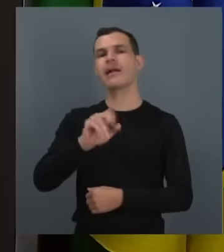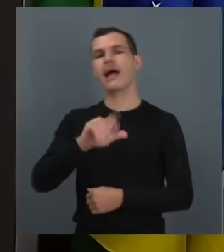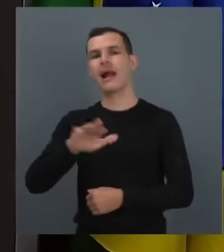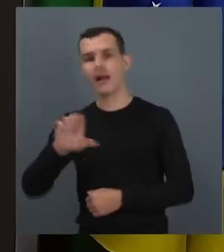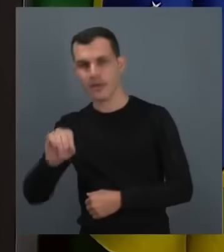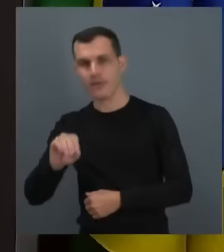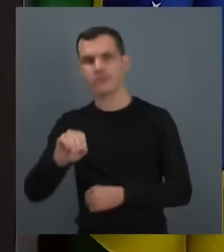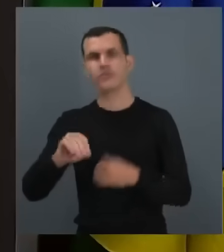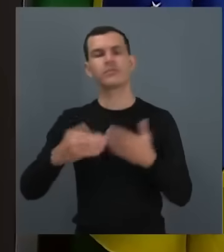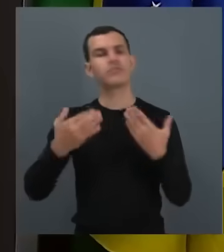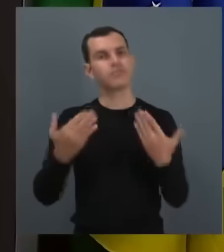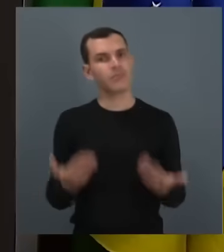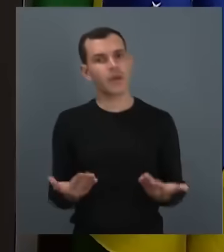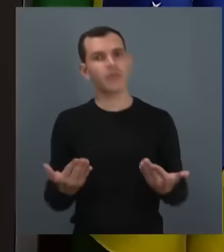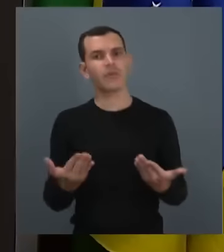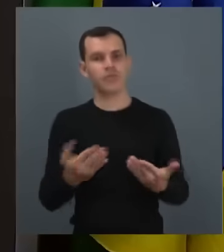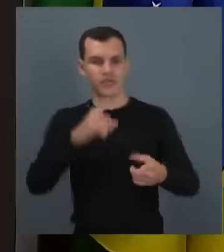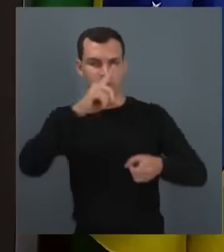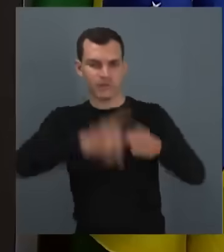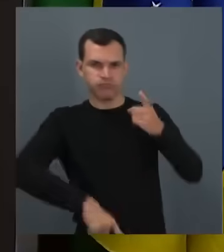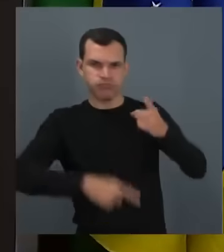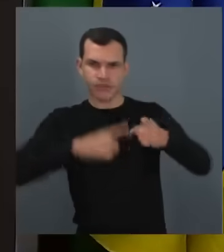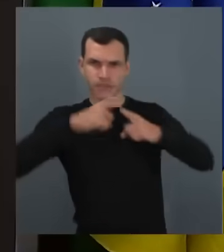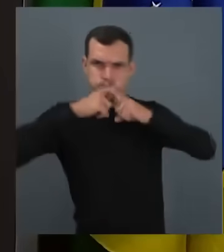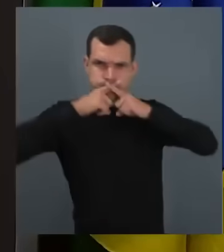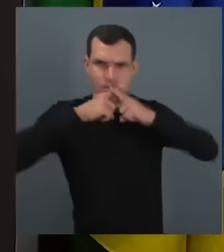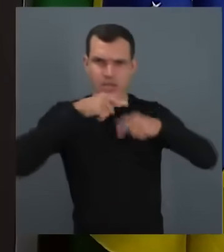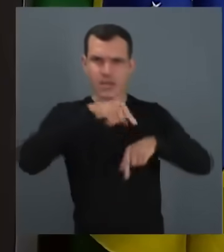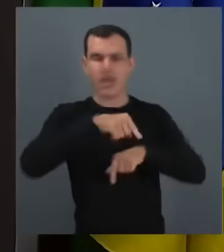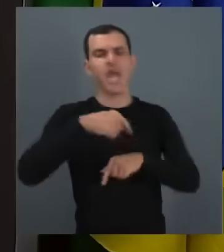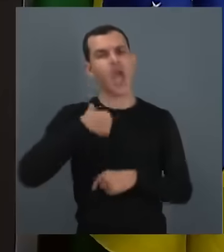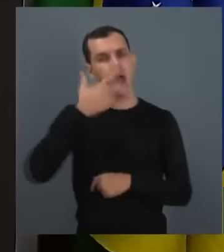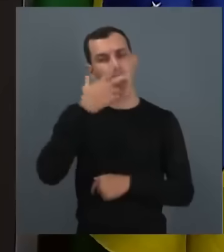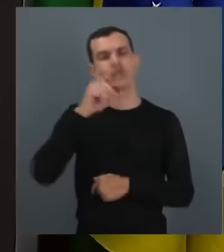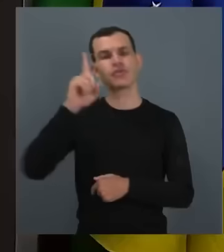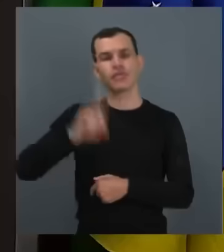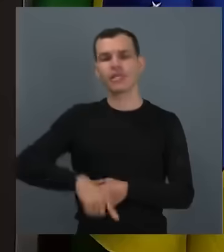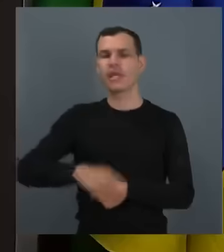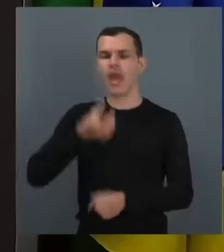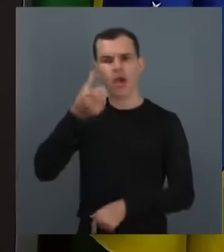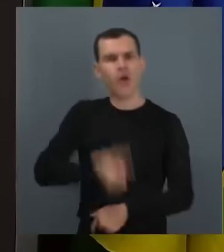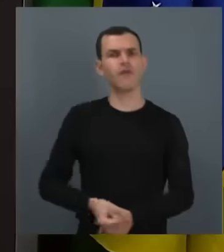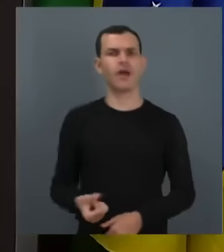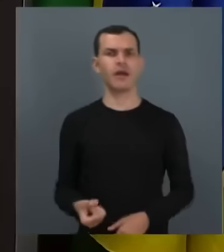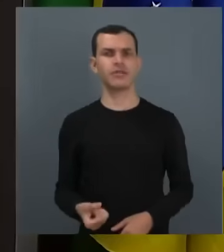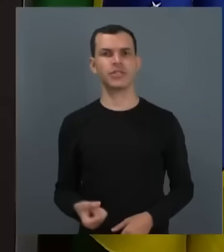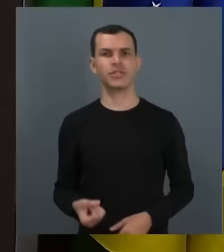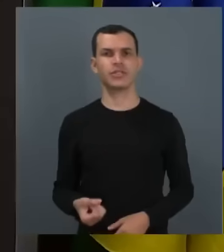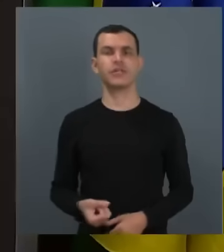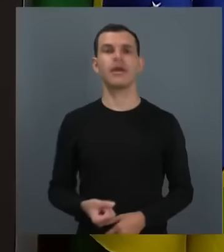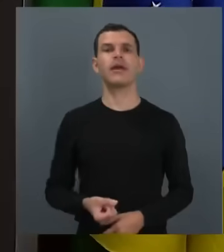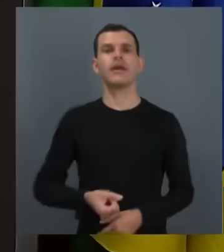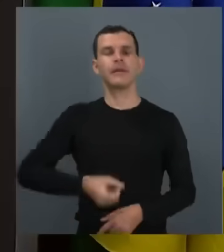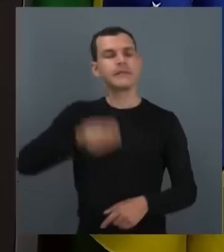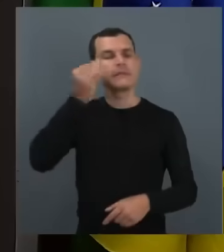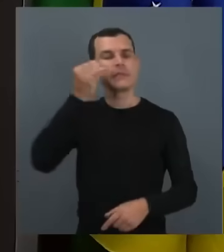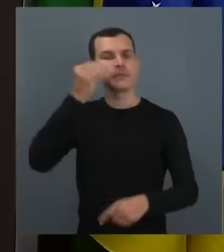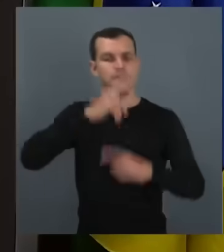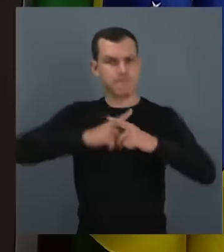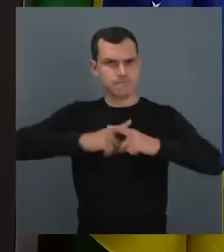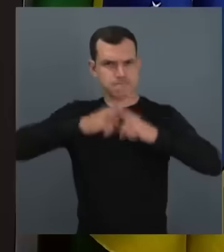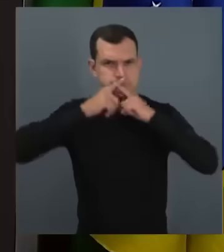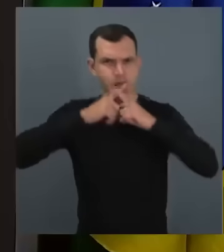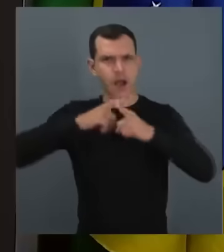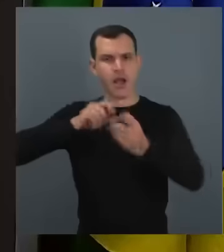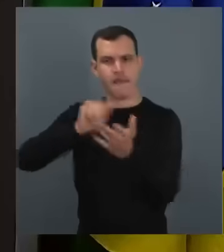covarde de organismos nacionais, de instituições, para censurar, para dar multa ao Brasil